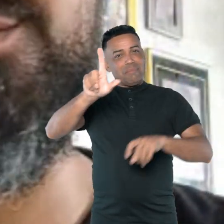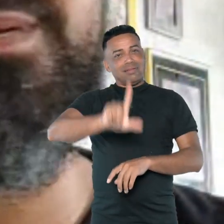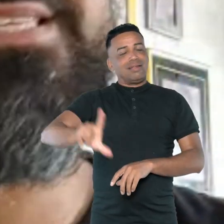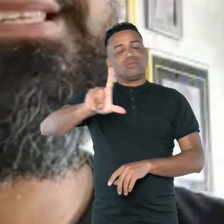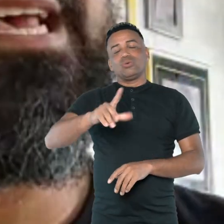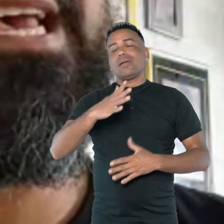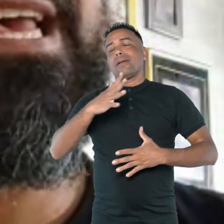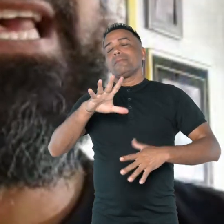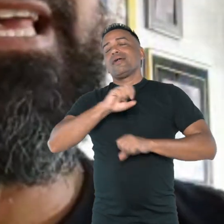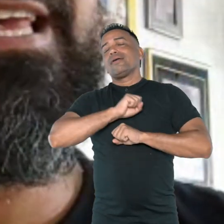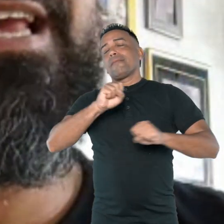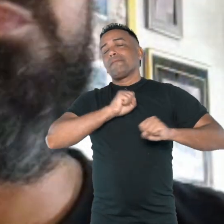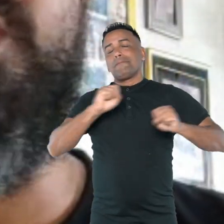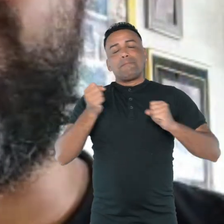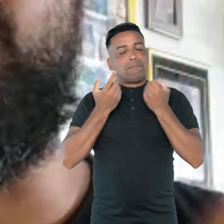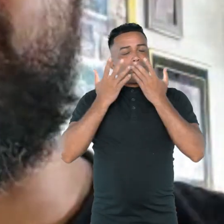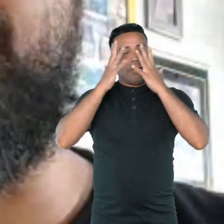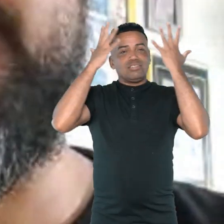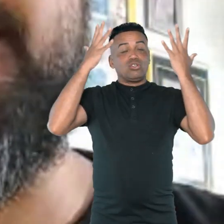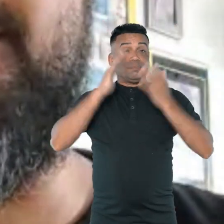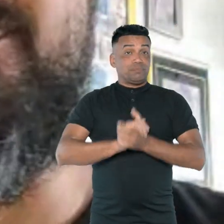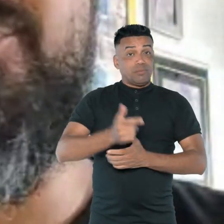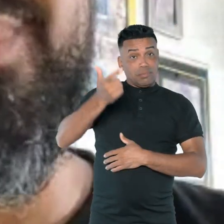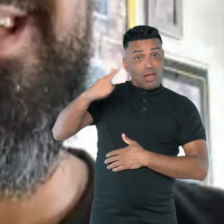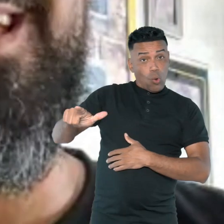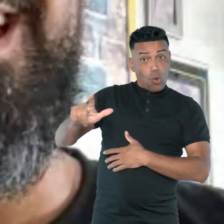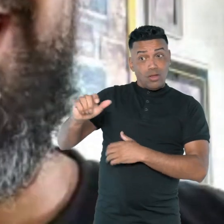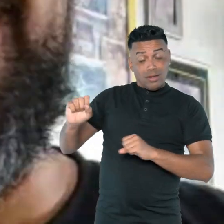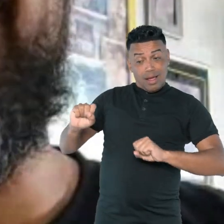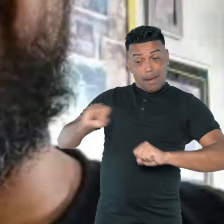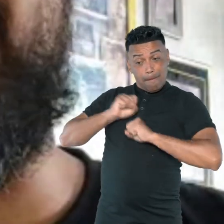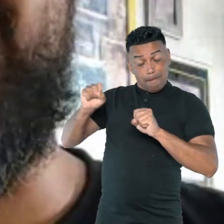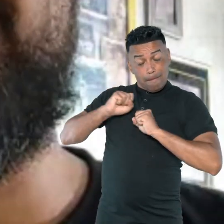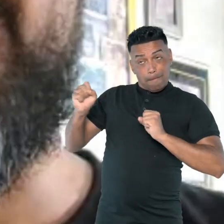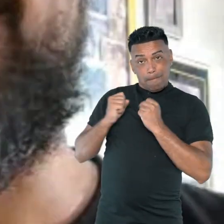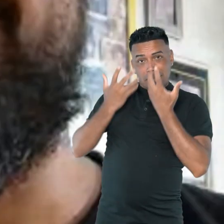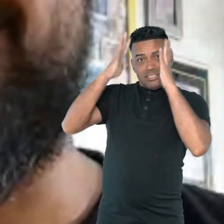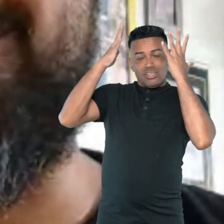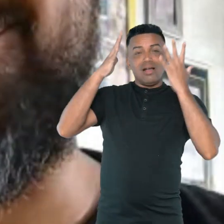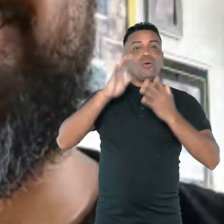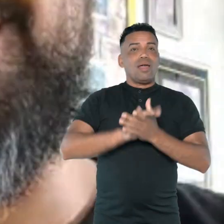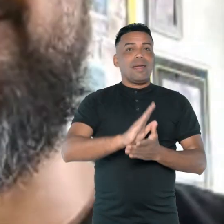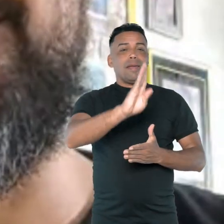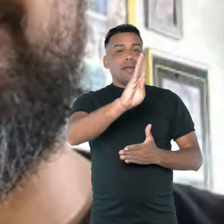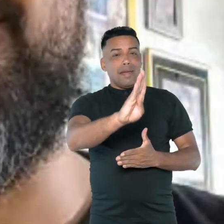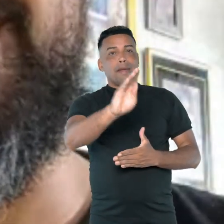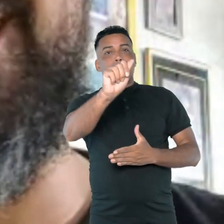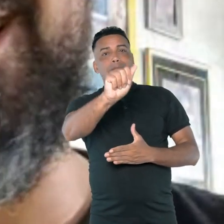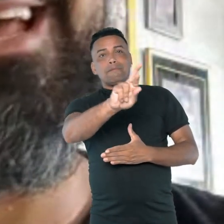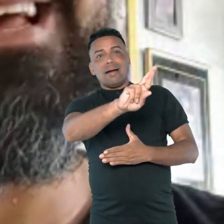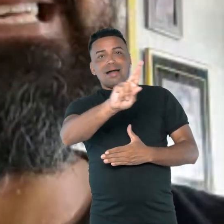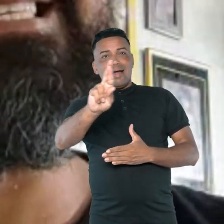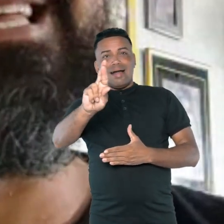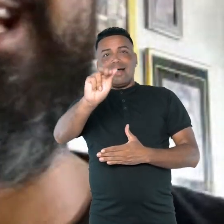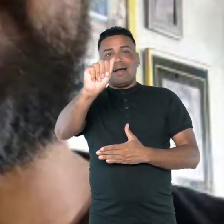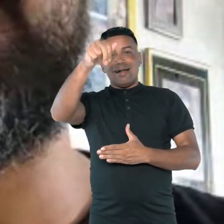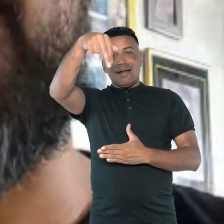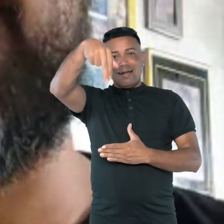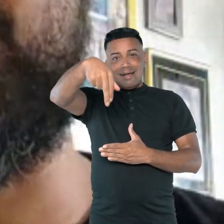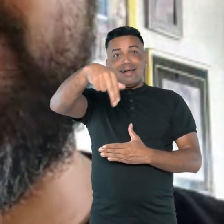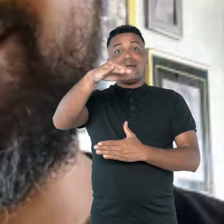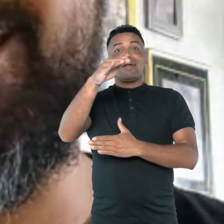minhas paixões. E a minha outra paixão é as barrancas do Velho Chico, né? É